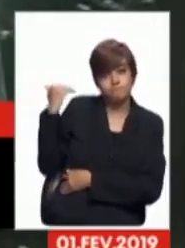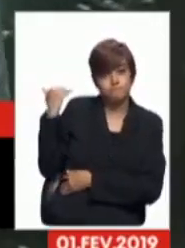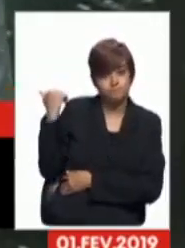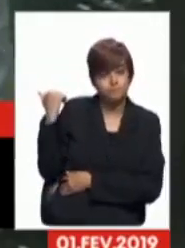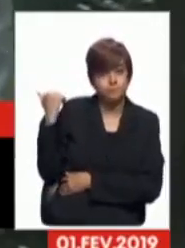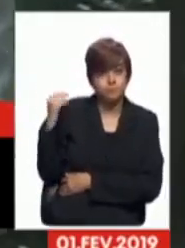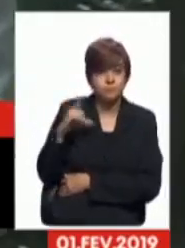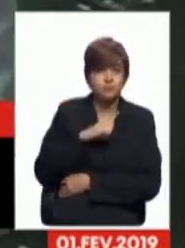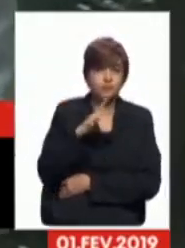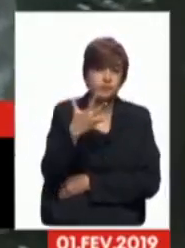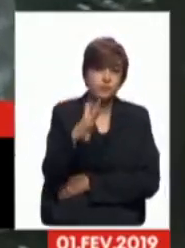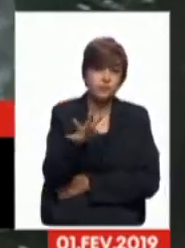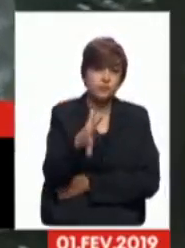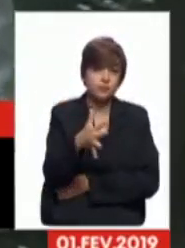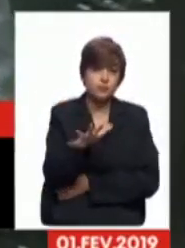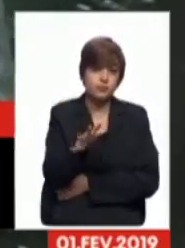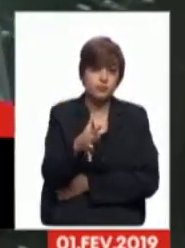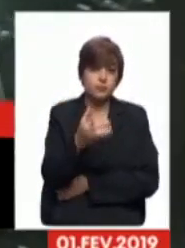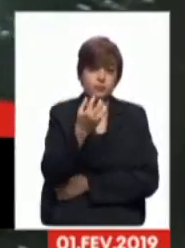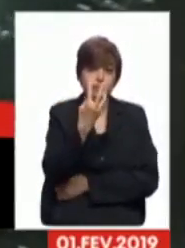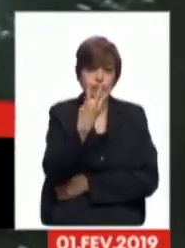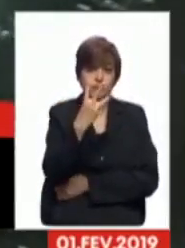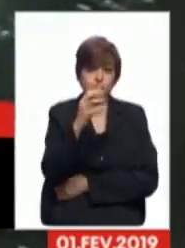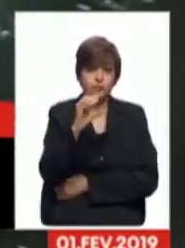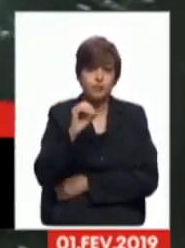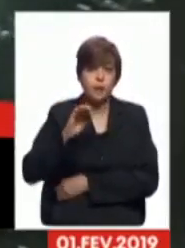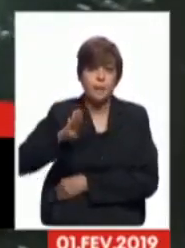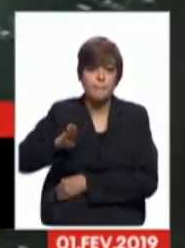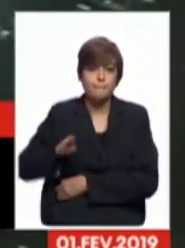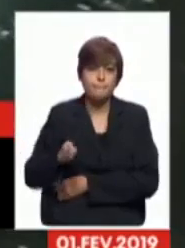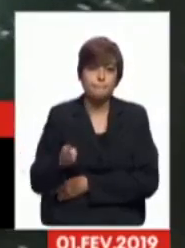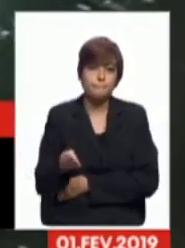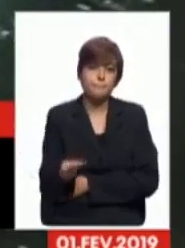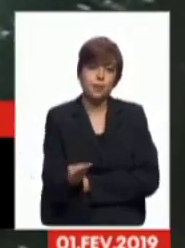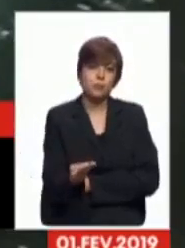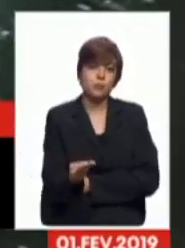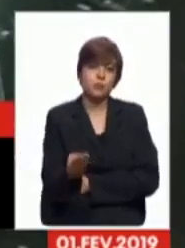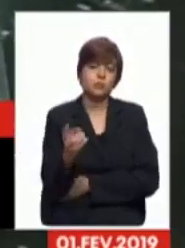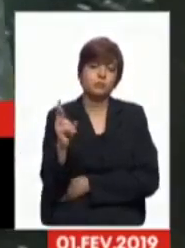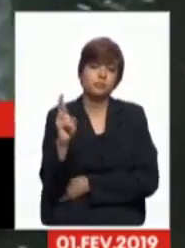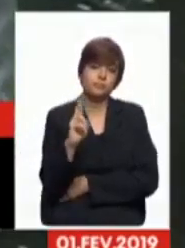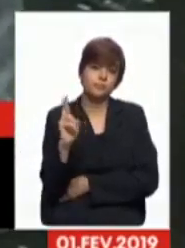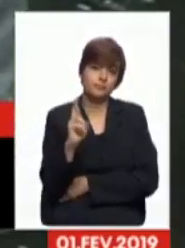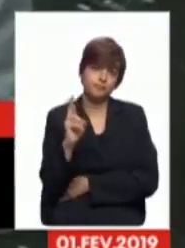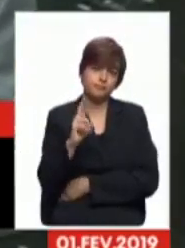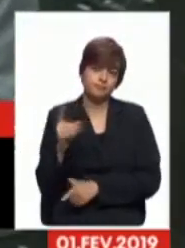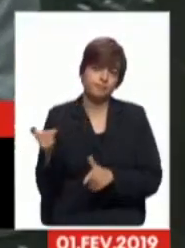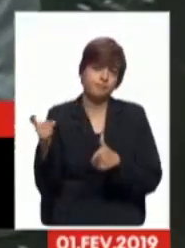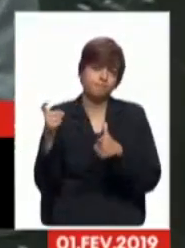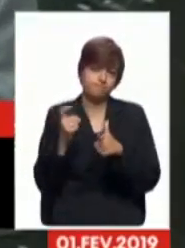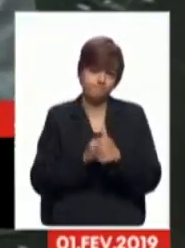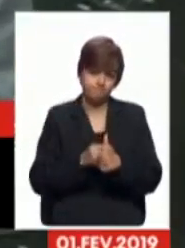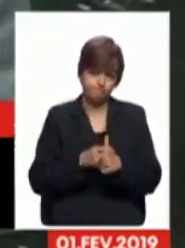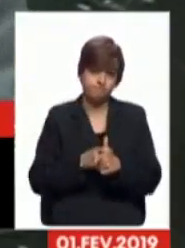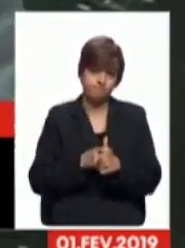somam cerca de 30 bilhões de reais, valor que